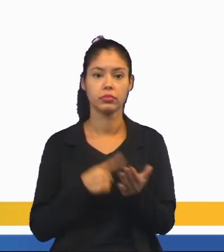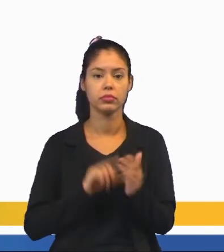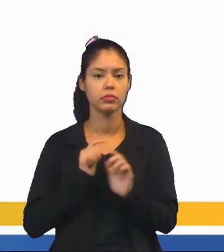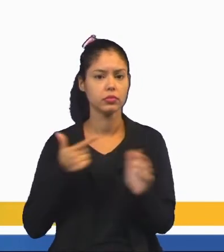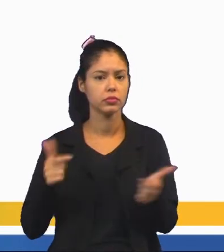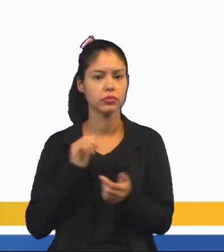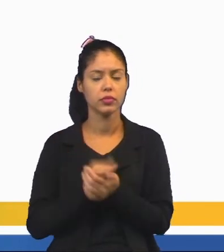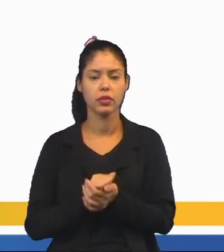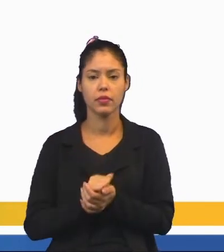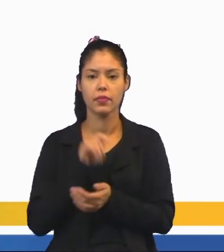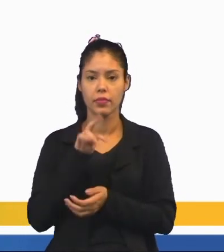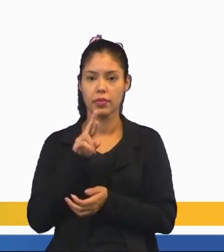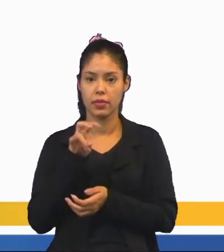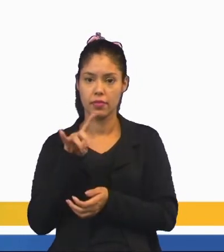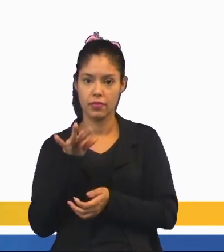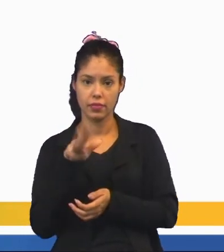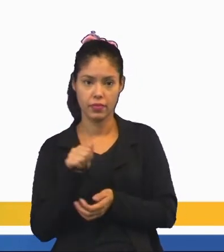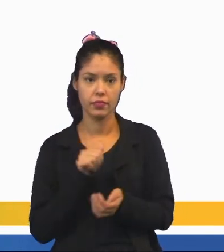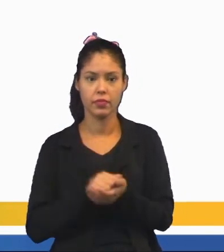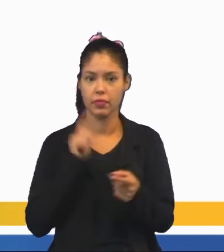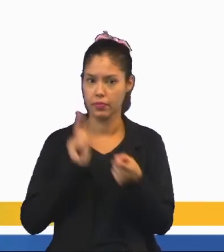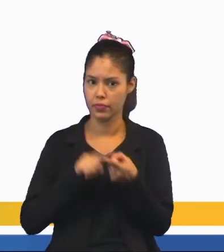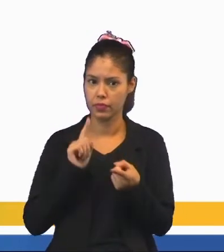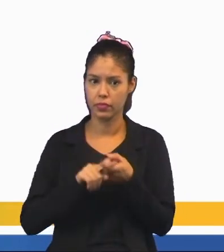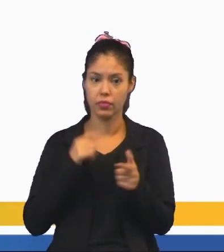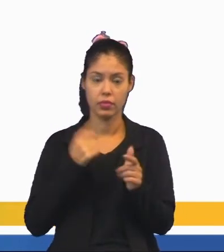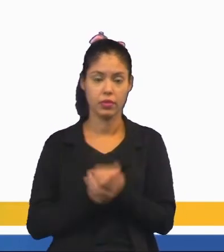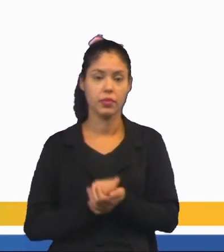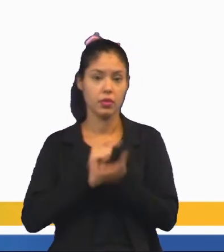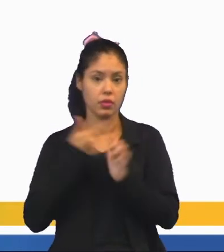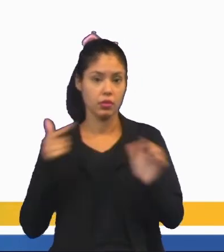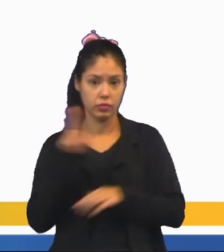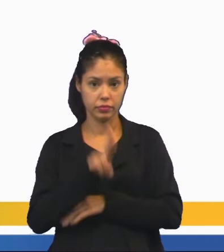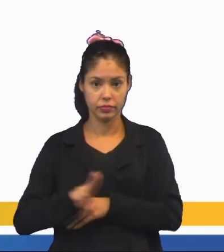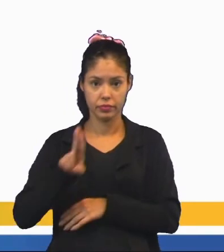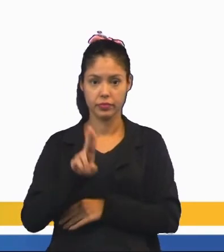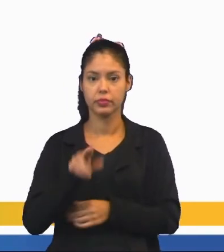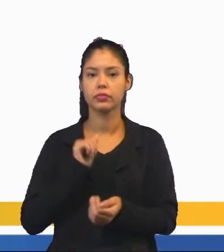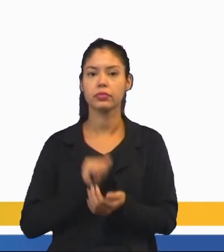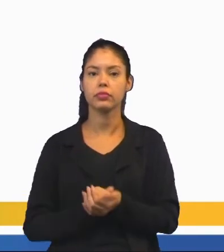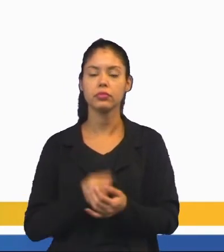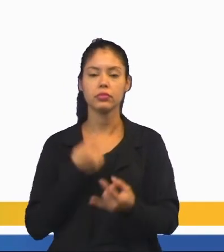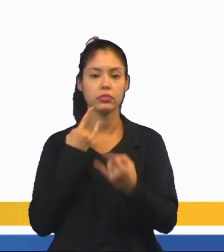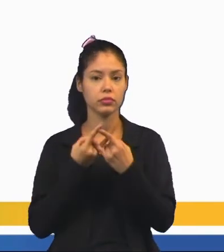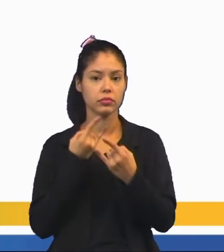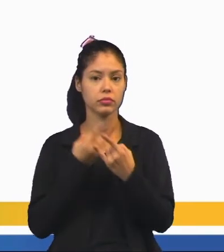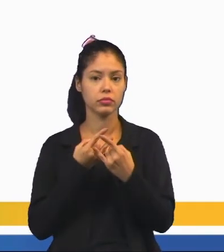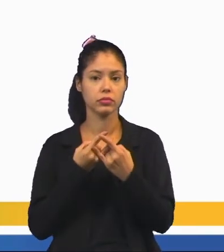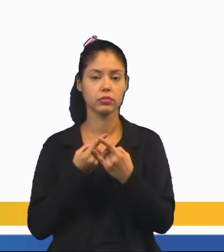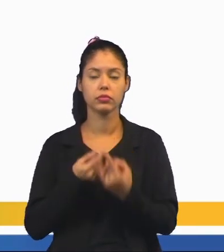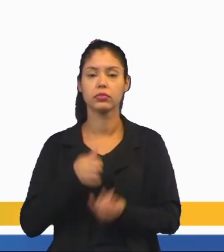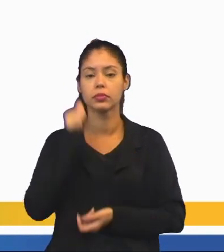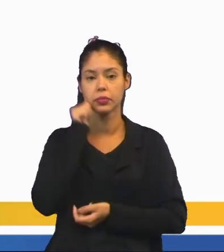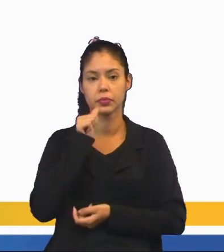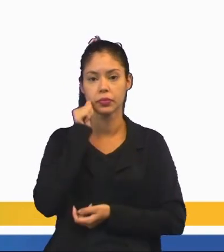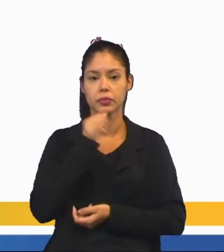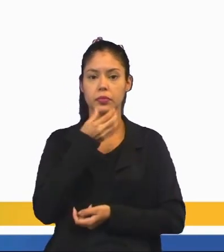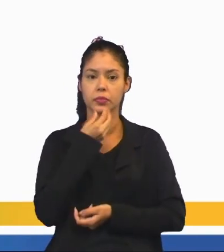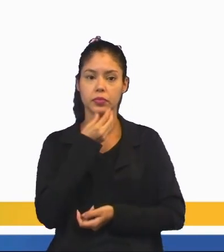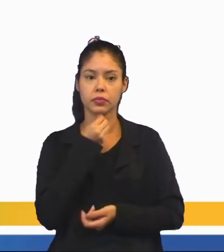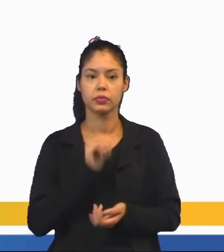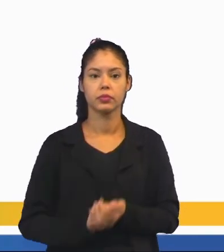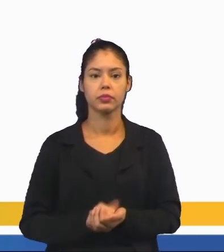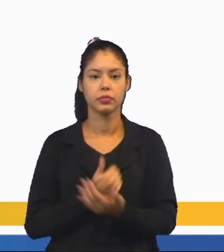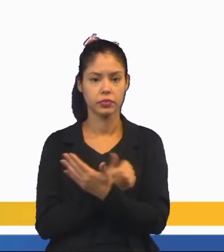combinada aumenta a eficácia preventiva, porque abrange o uso da camisinha masculina ou feminina, ações